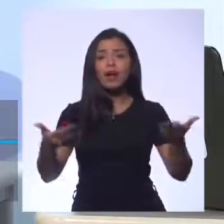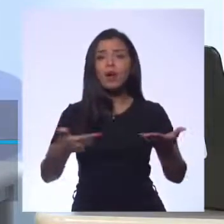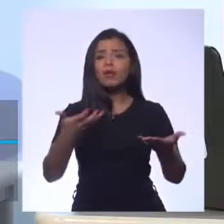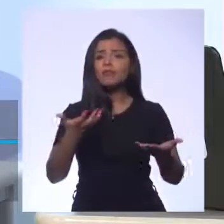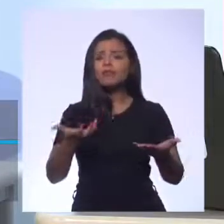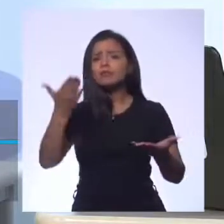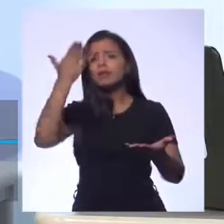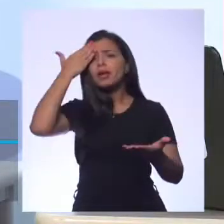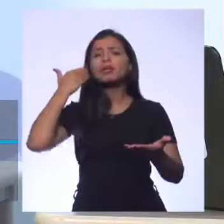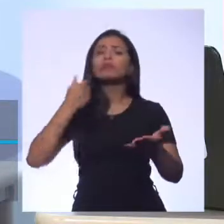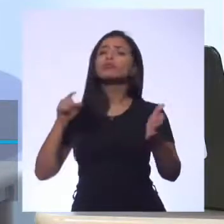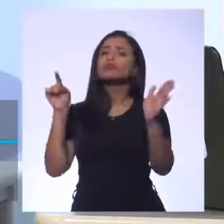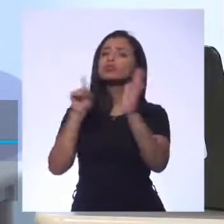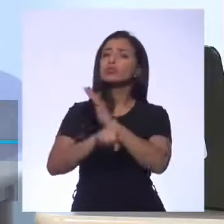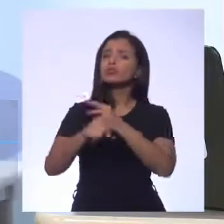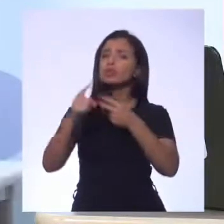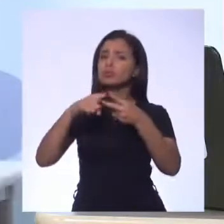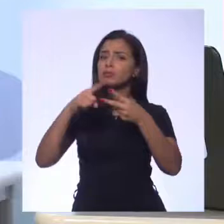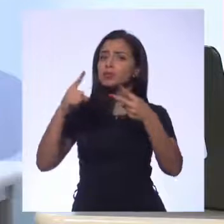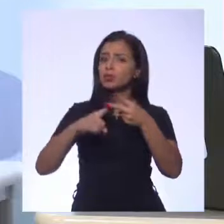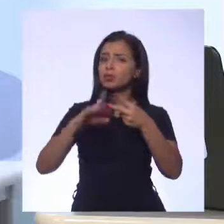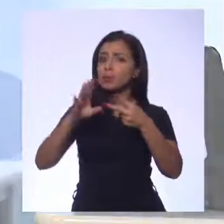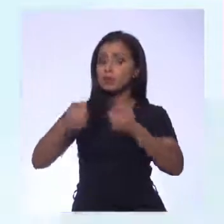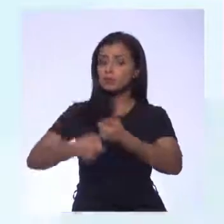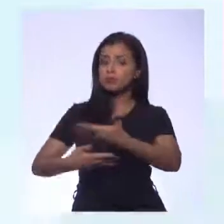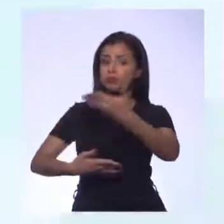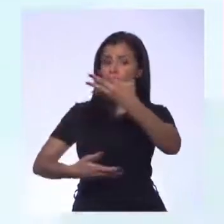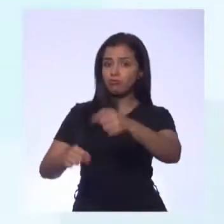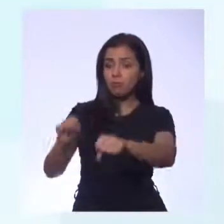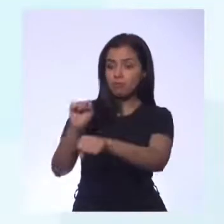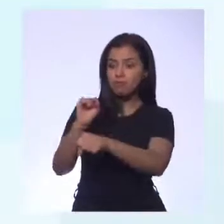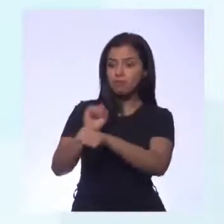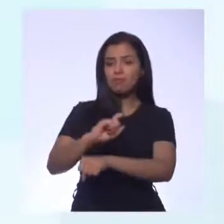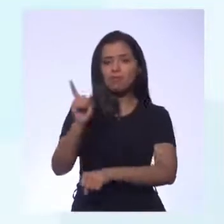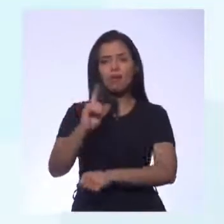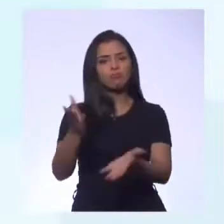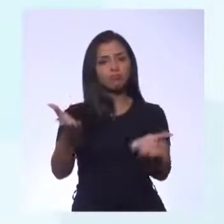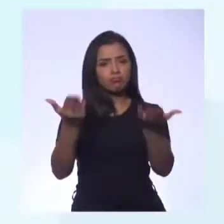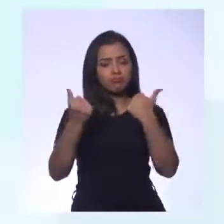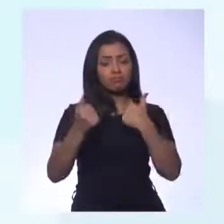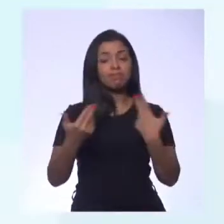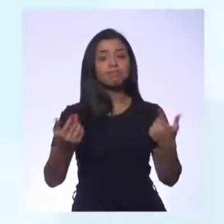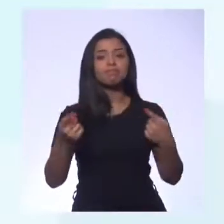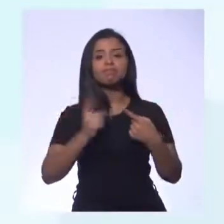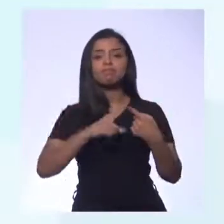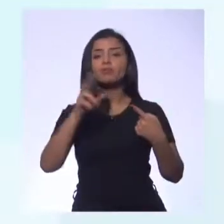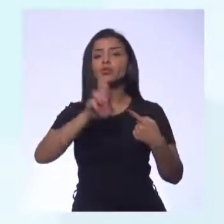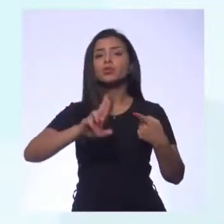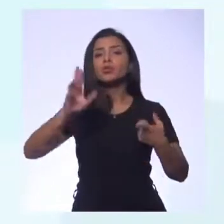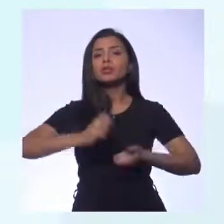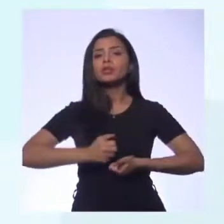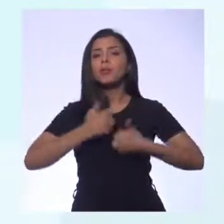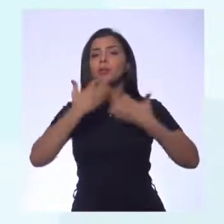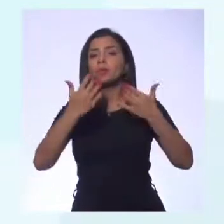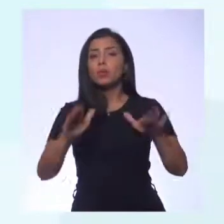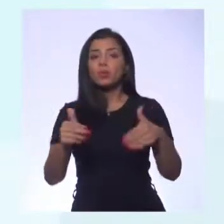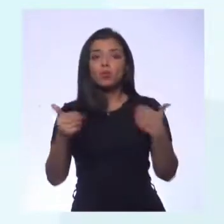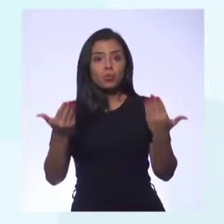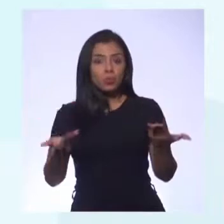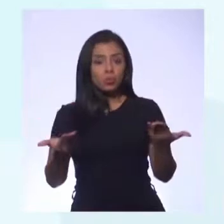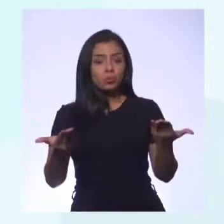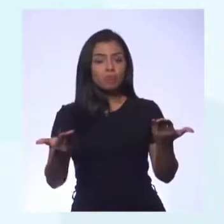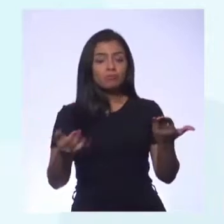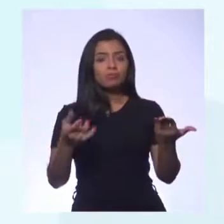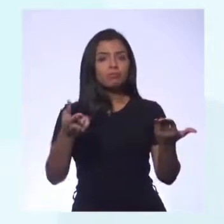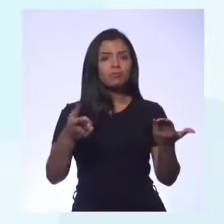perguntas, mas não vamos parar no chat. É a seguinte, quais foram os recursos expressivos que ele usou nesse texto? Então, ele